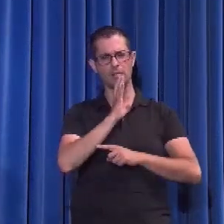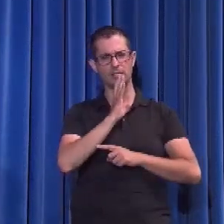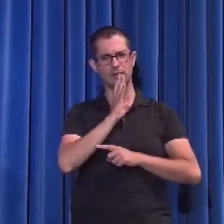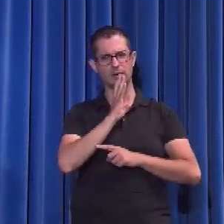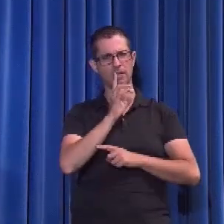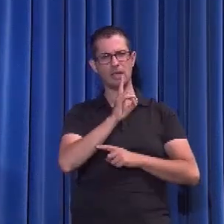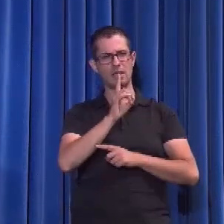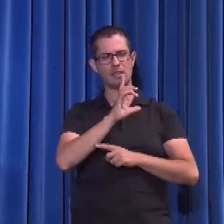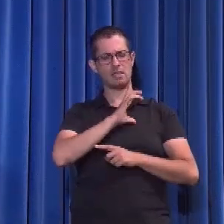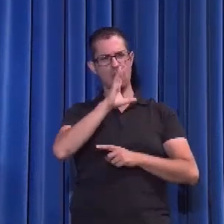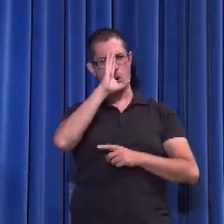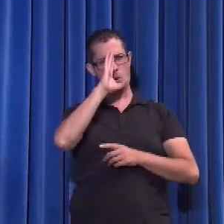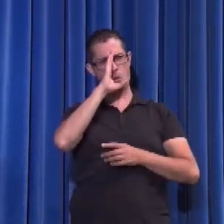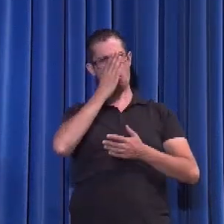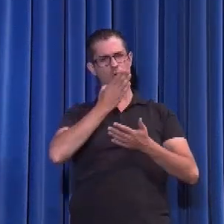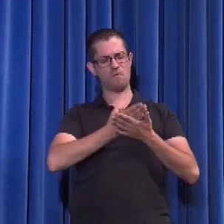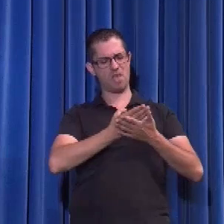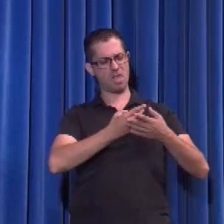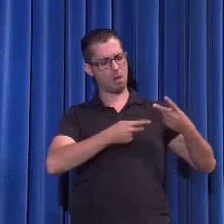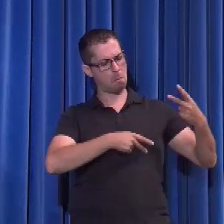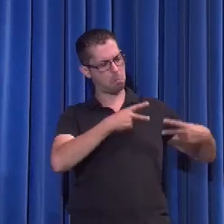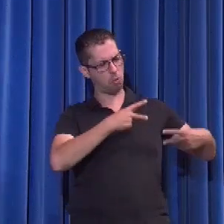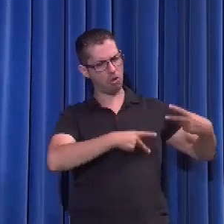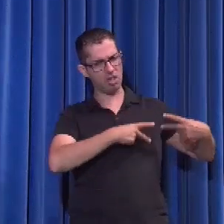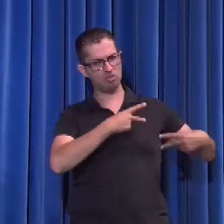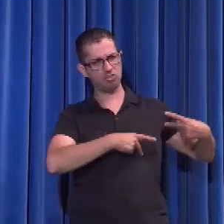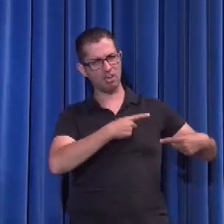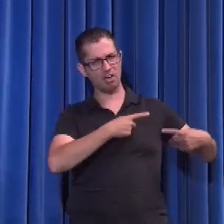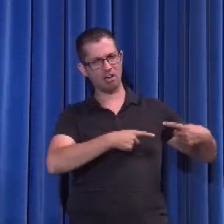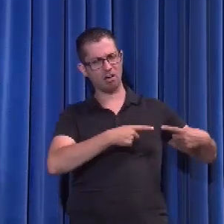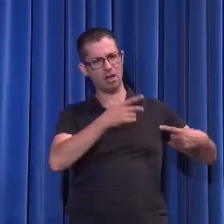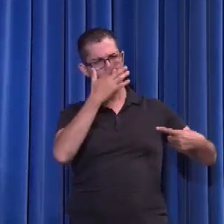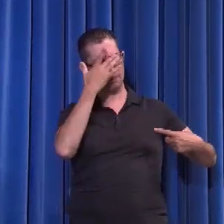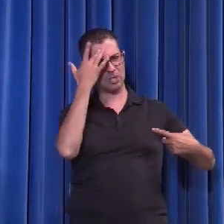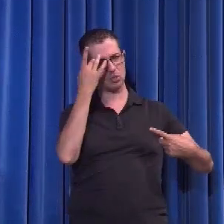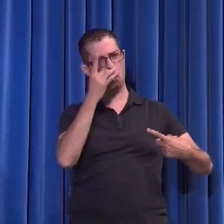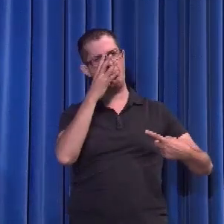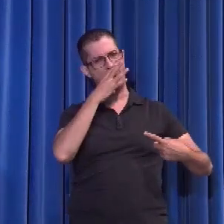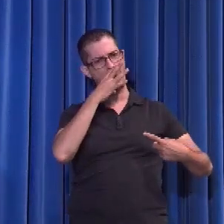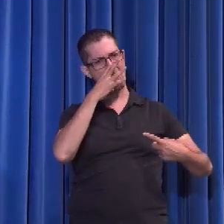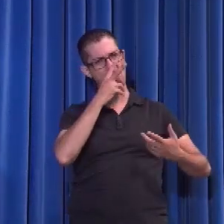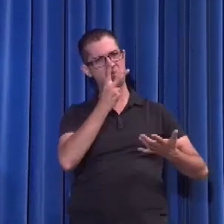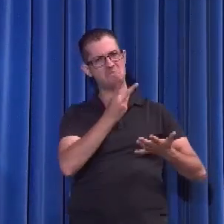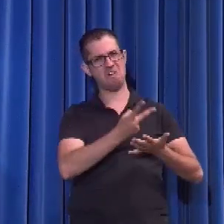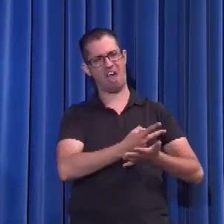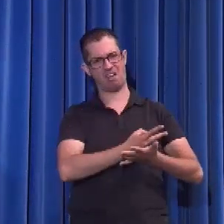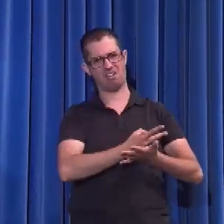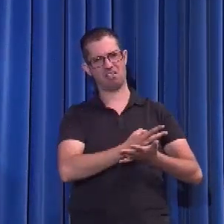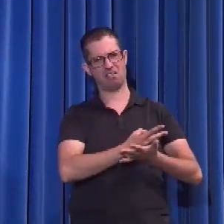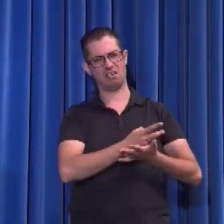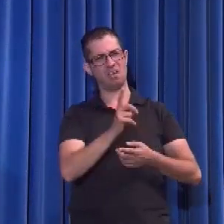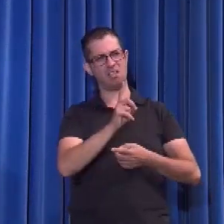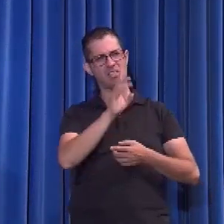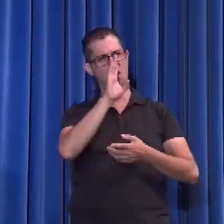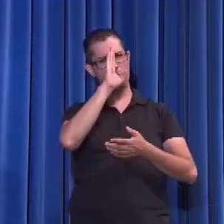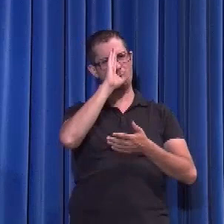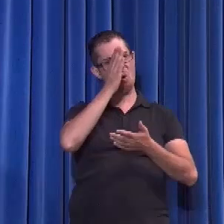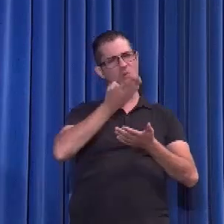Não confie na capacidade política. O homem falha. Não confie na